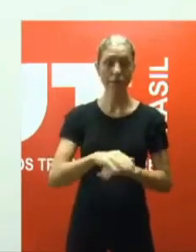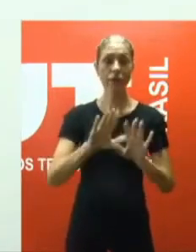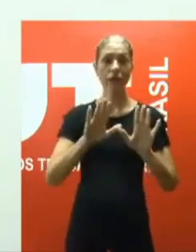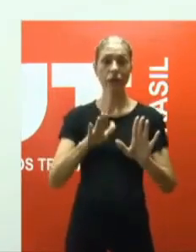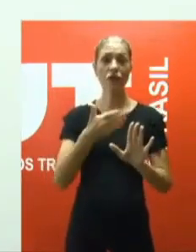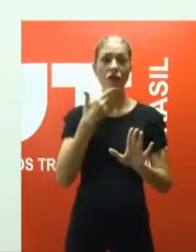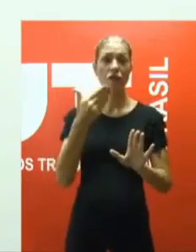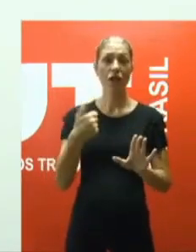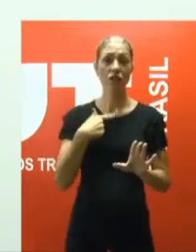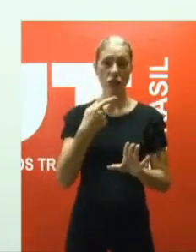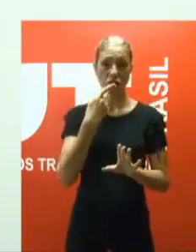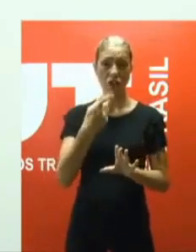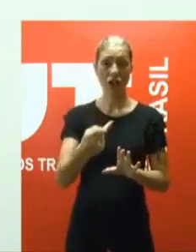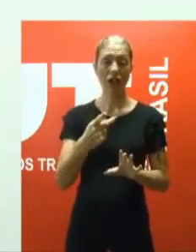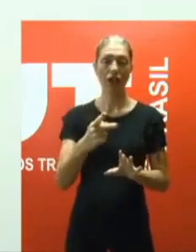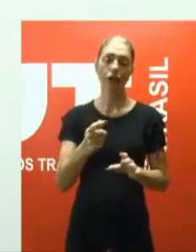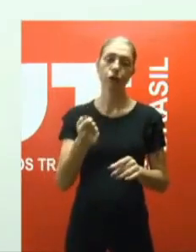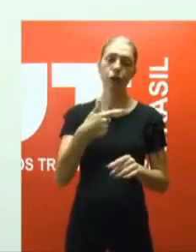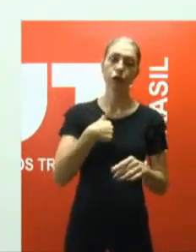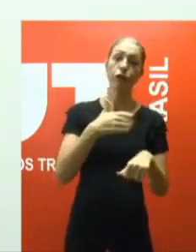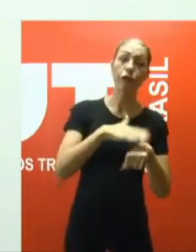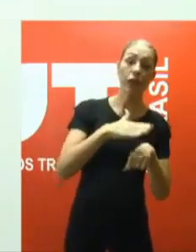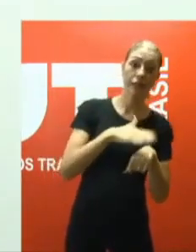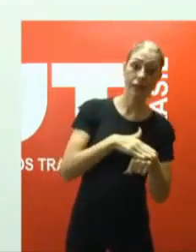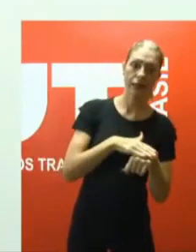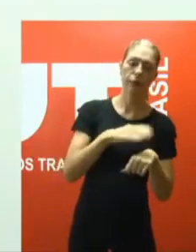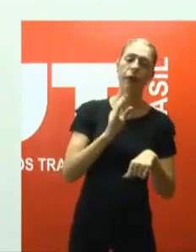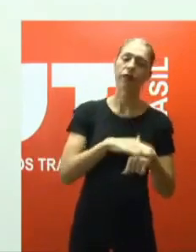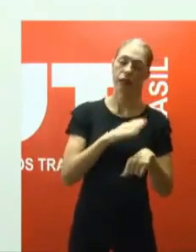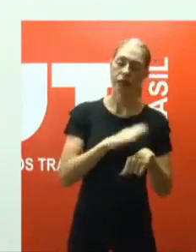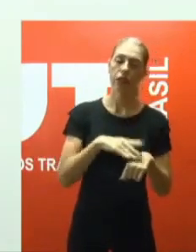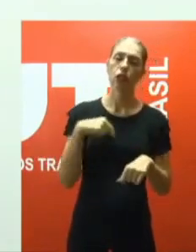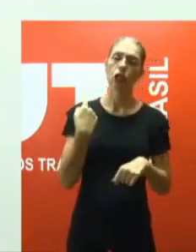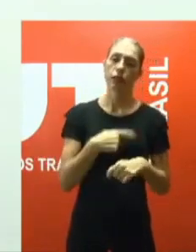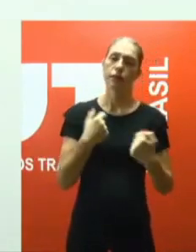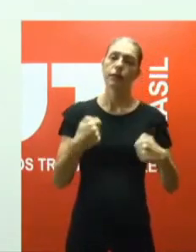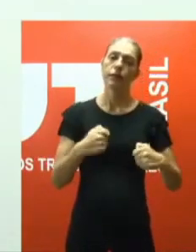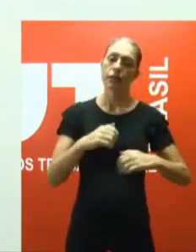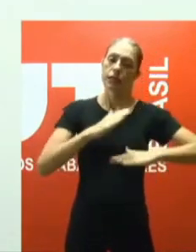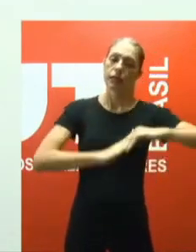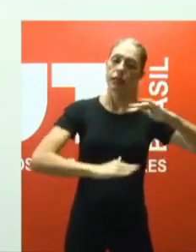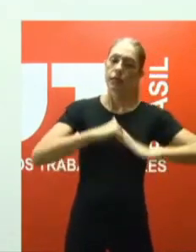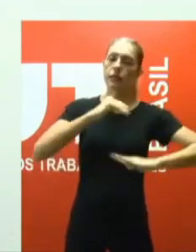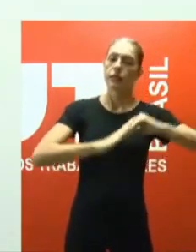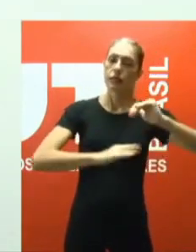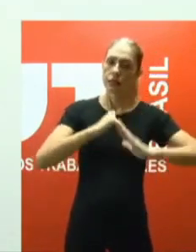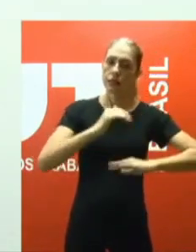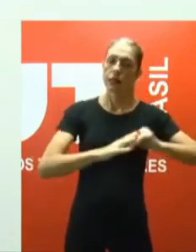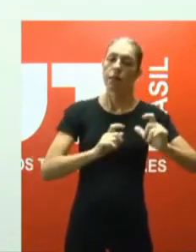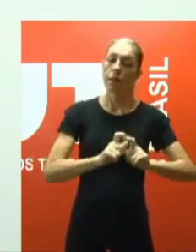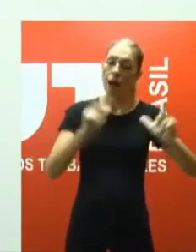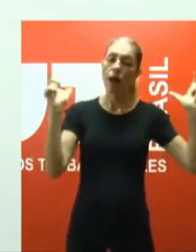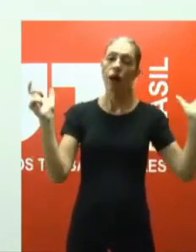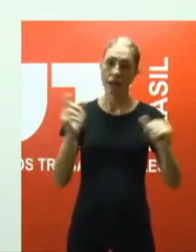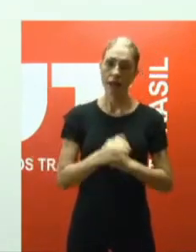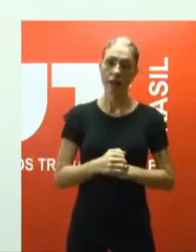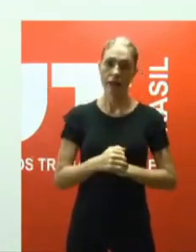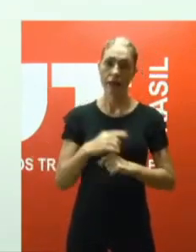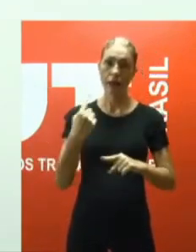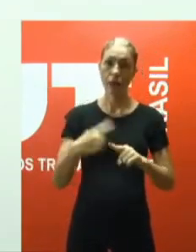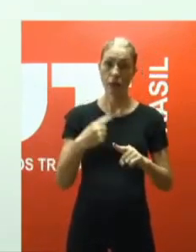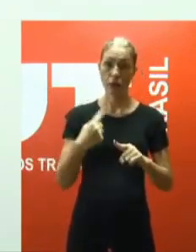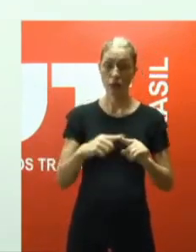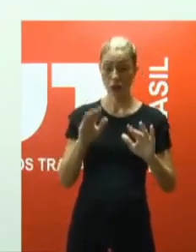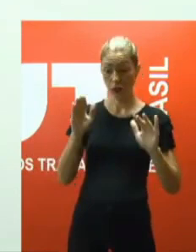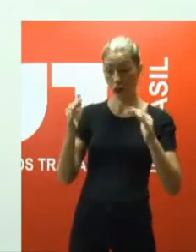fácil falar do que de fazer. Para fazer, nós temos que construir maiorias. Porque nesse aspecto, a